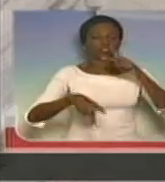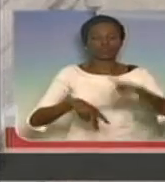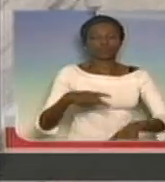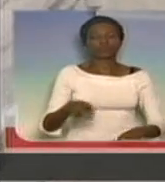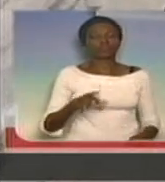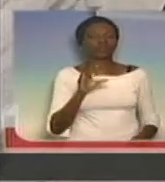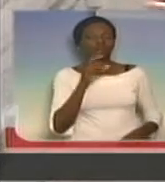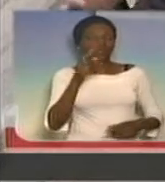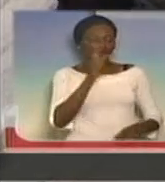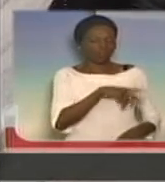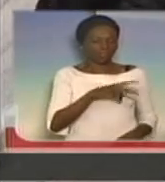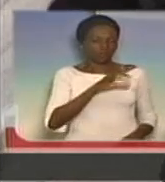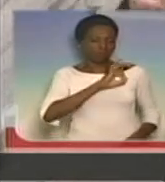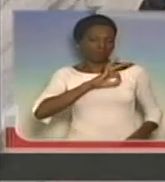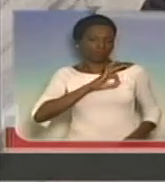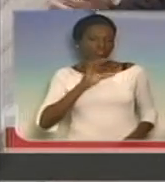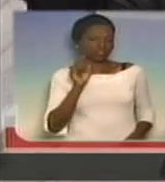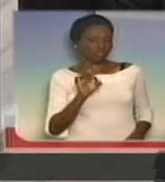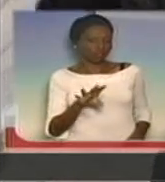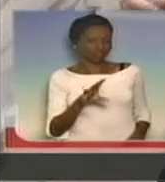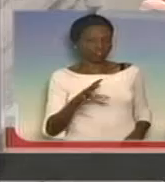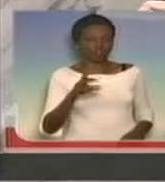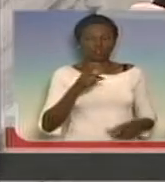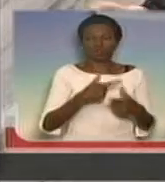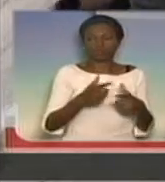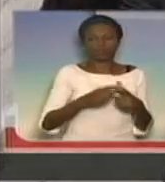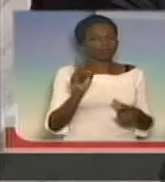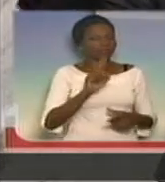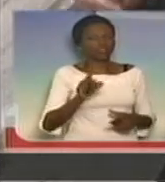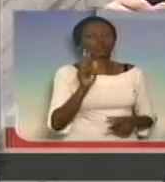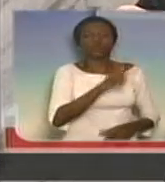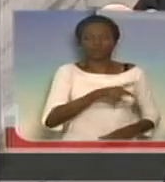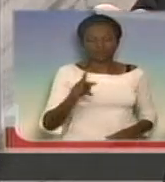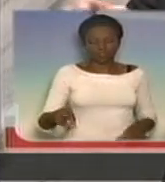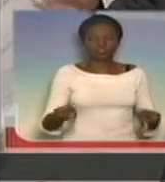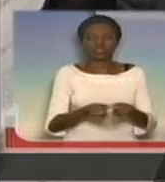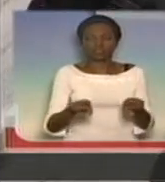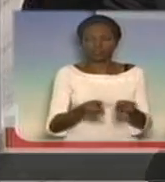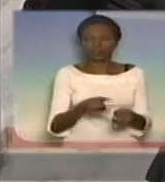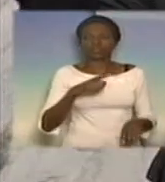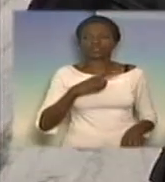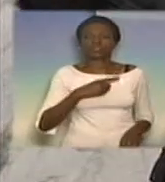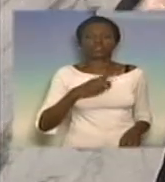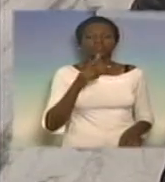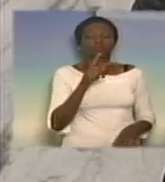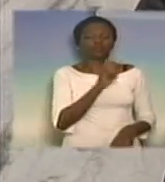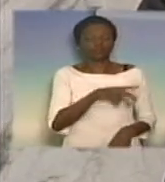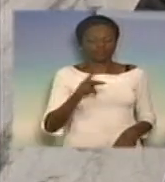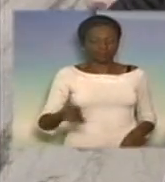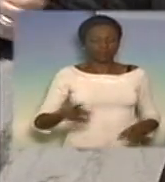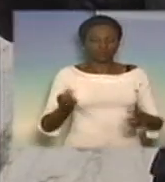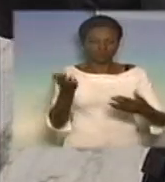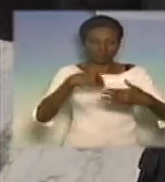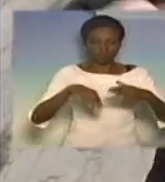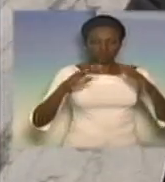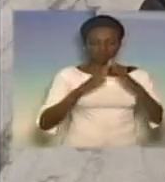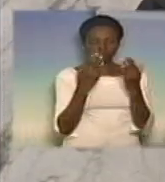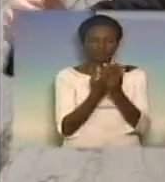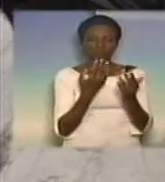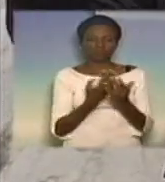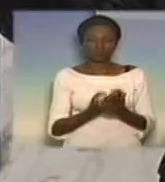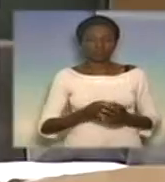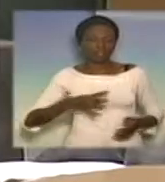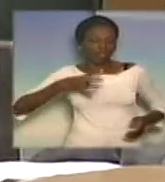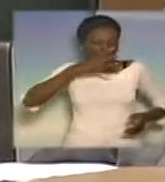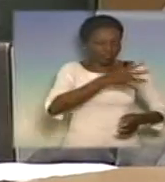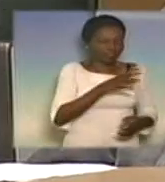deputado Gianazzi, for acusado em sala de aula, o senhor sabe disso, o senhor é professor. Se um professor for acusado em sala de aula de assédio,